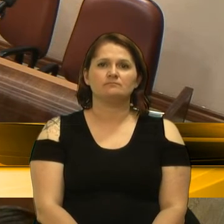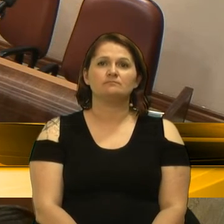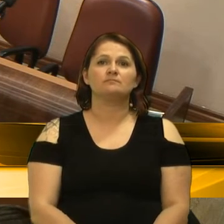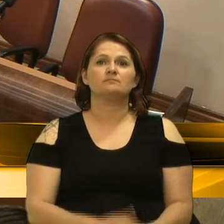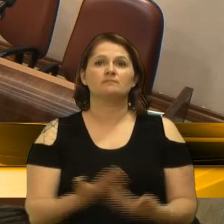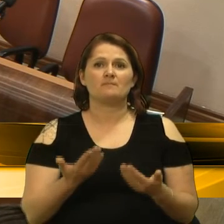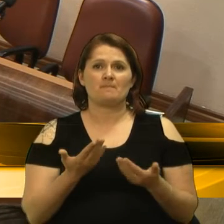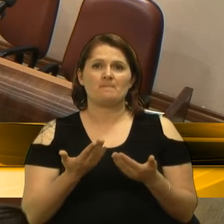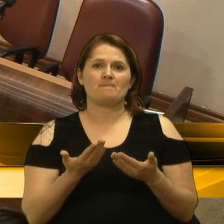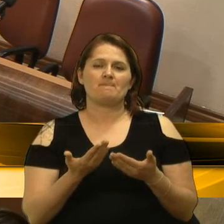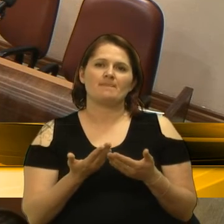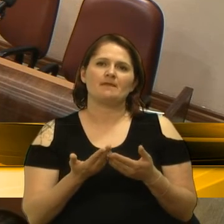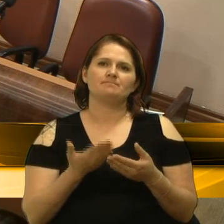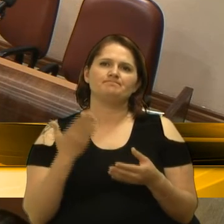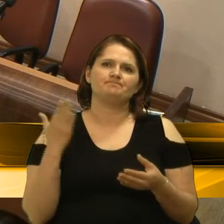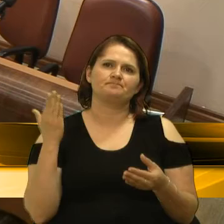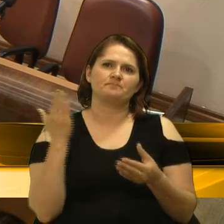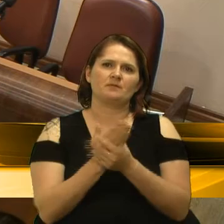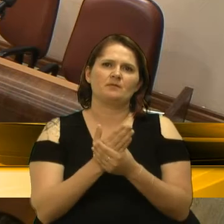Ação Civil Pública número